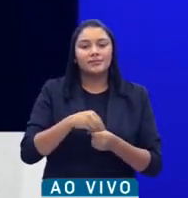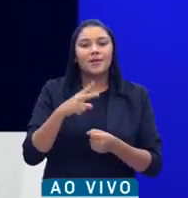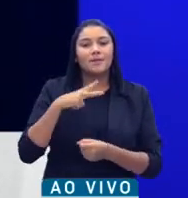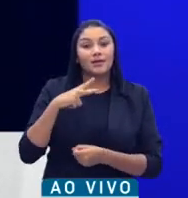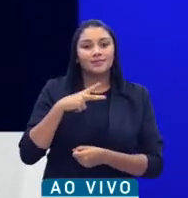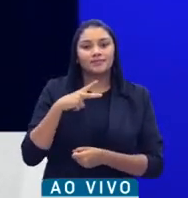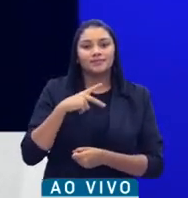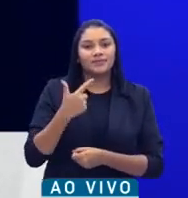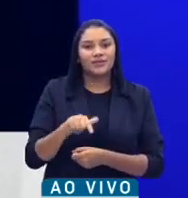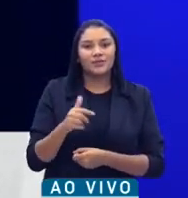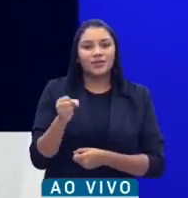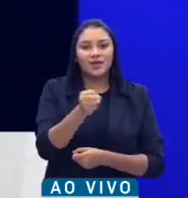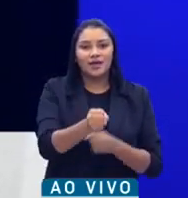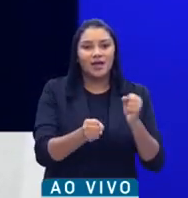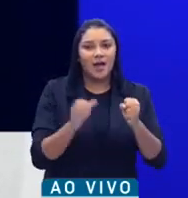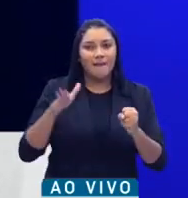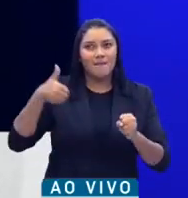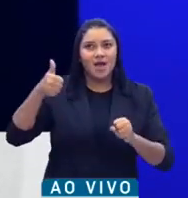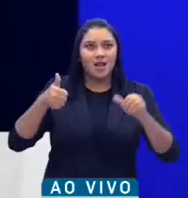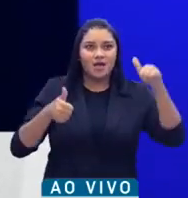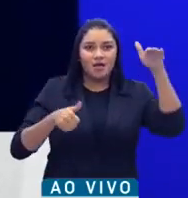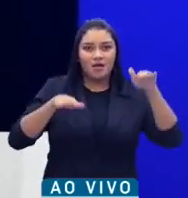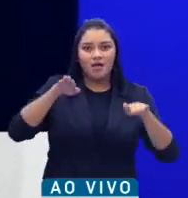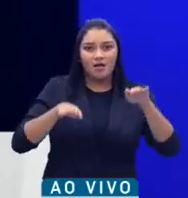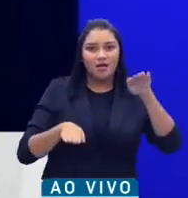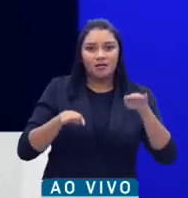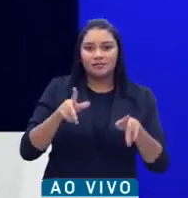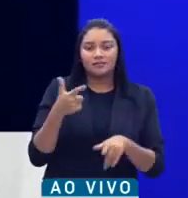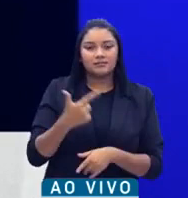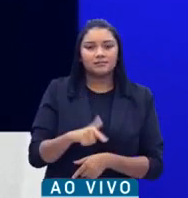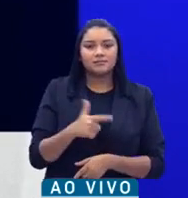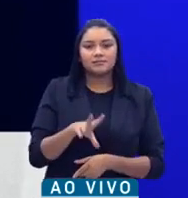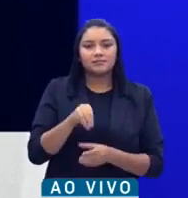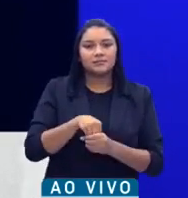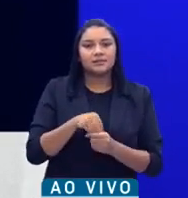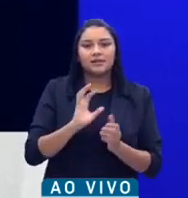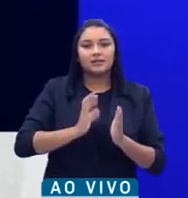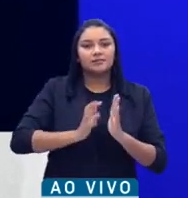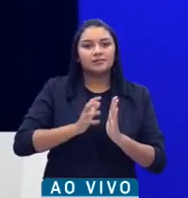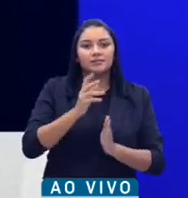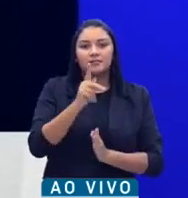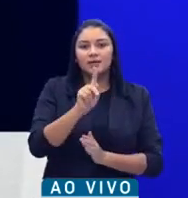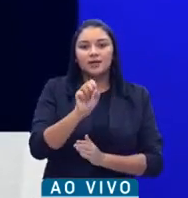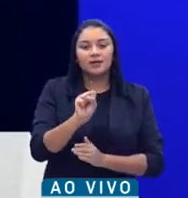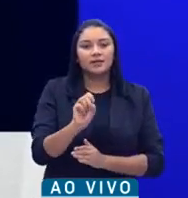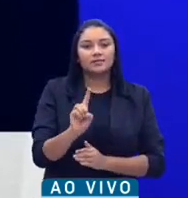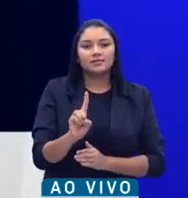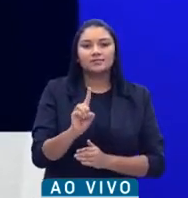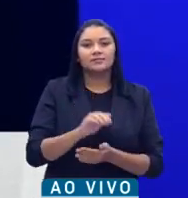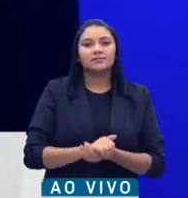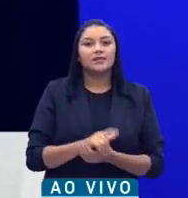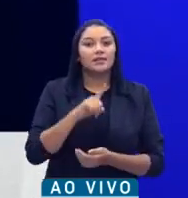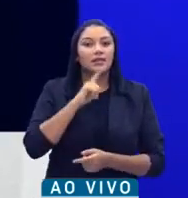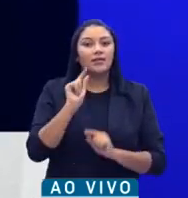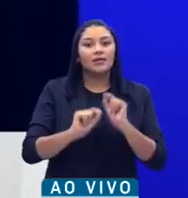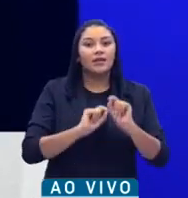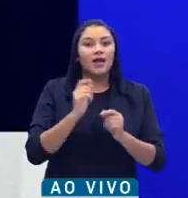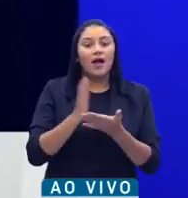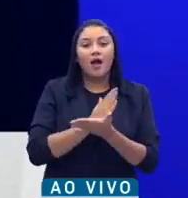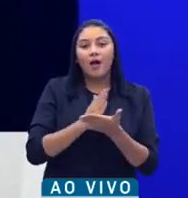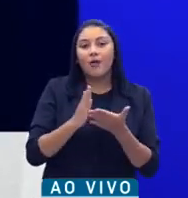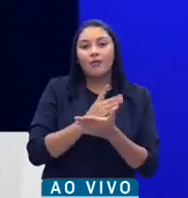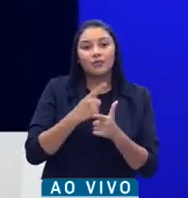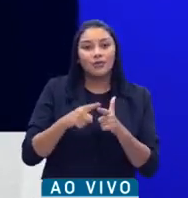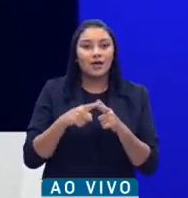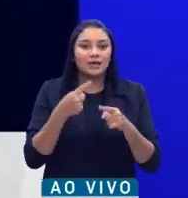existe favoritismo, não existe predileção dentro do PSD. O que existe são alguns conflitos, como